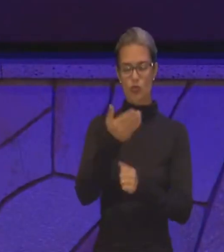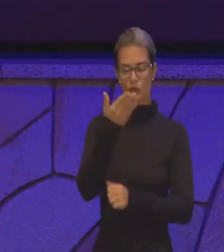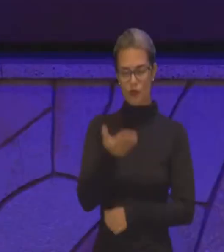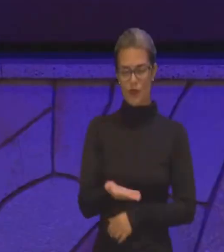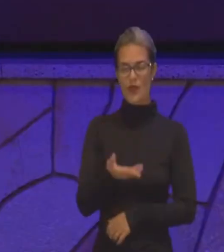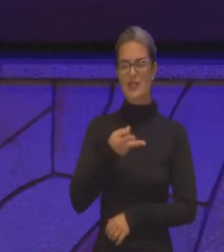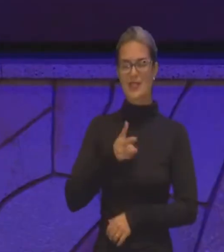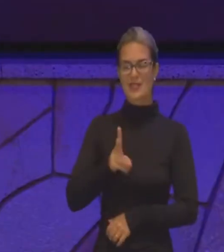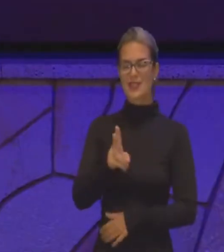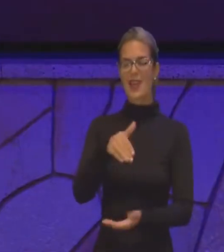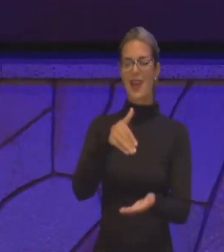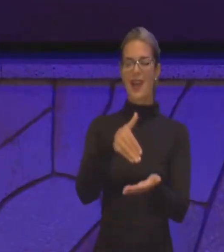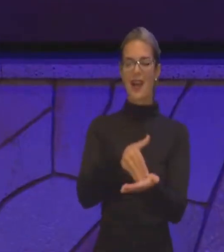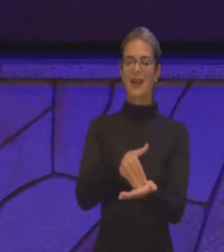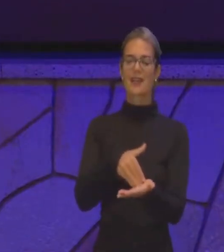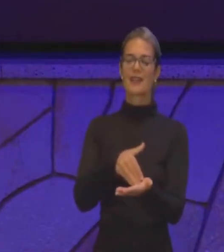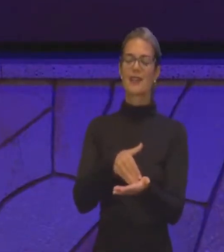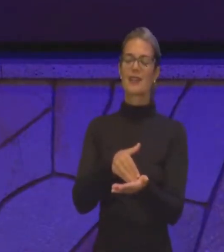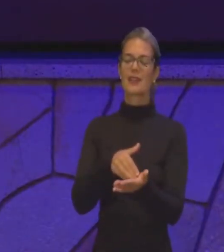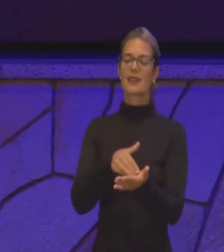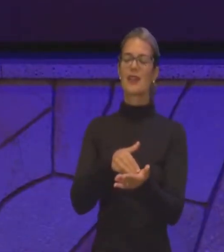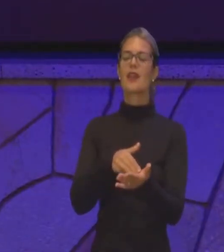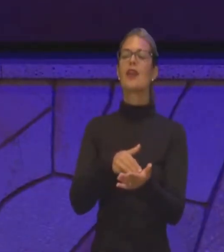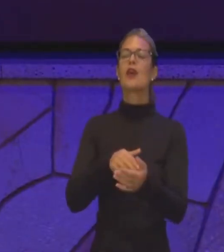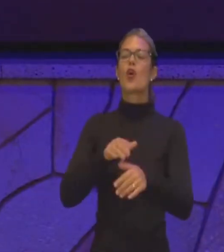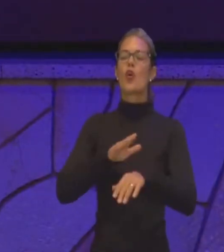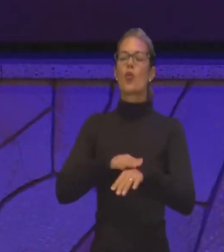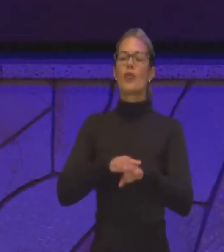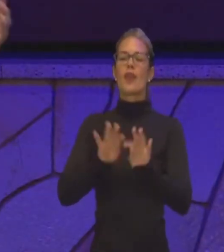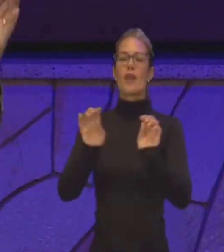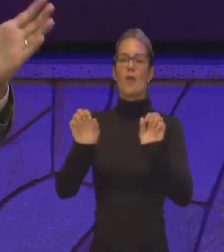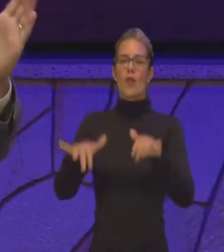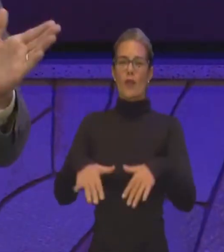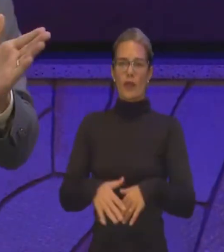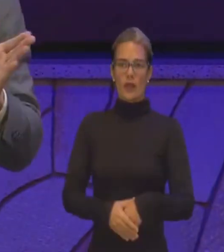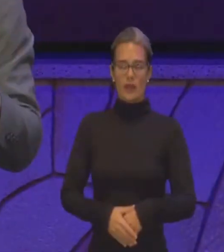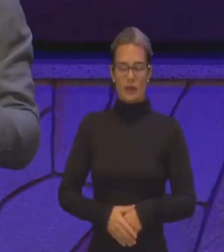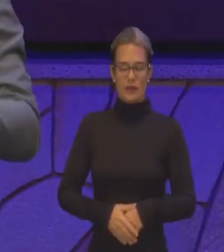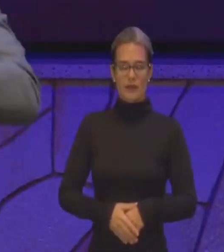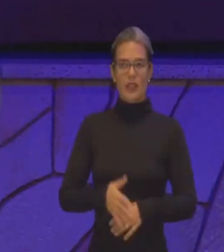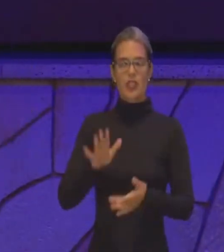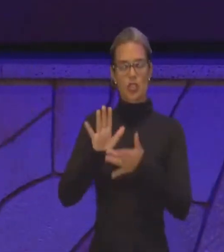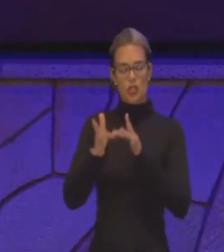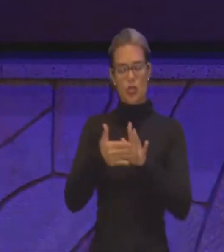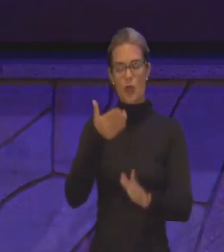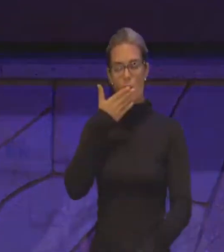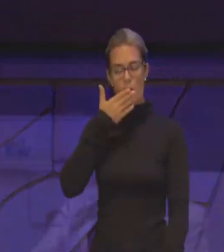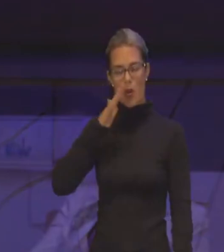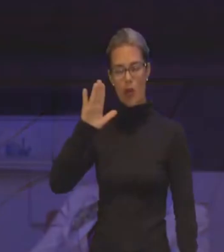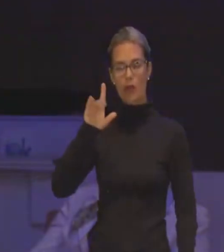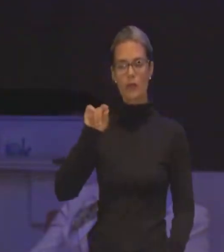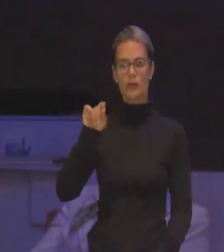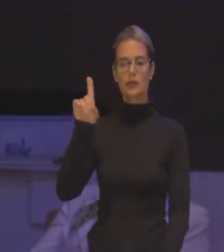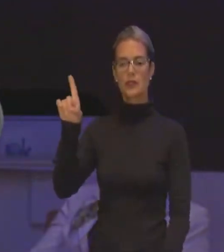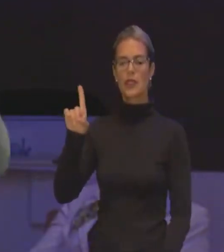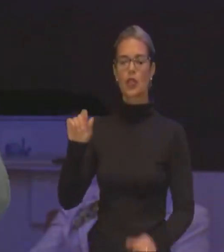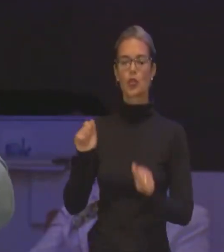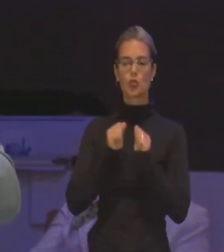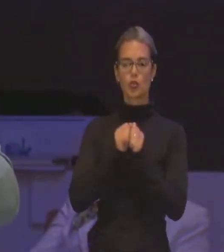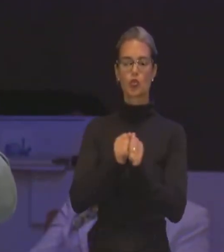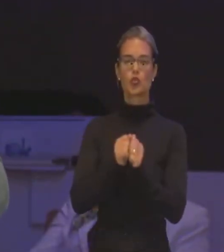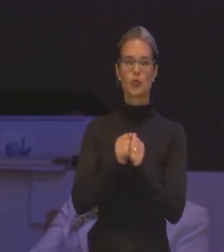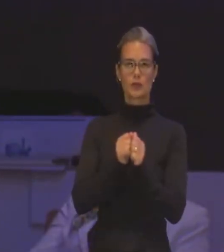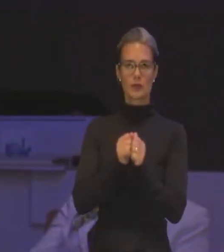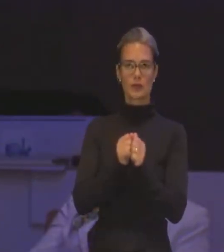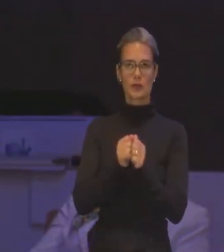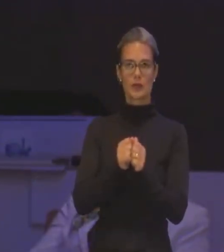vocês até o fim dos tempos. Aqui é uma promessa de Jesus, de sua presença. Então eu encontrei nas